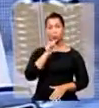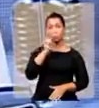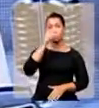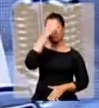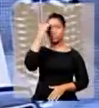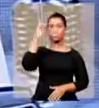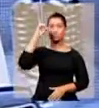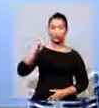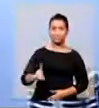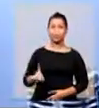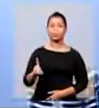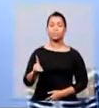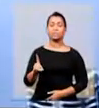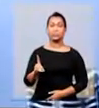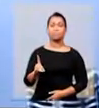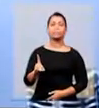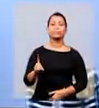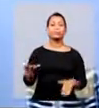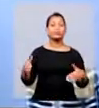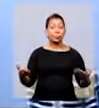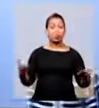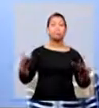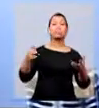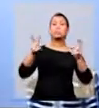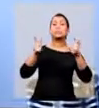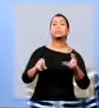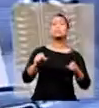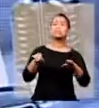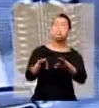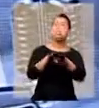igualdade étnico-racial, né? Então, assim,